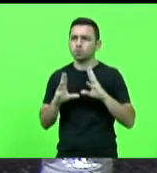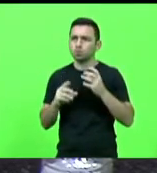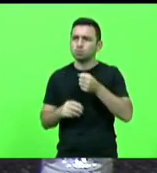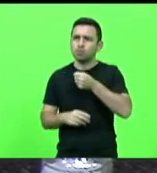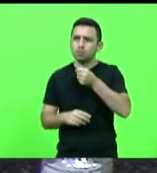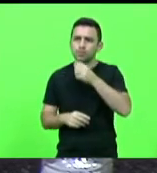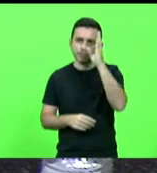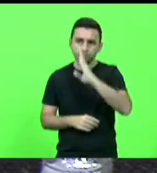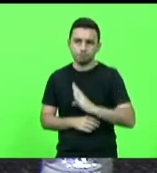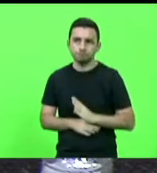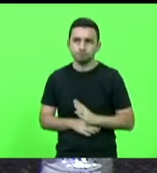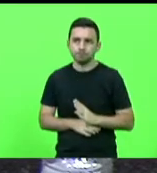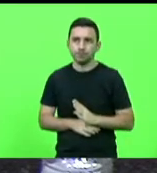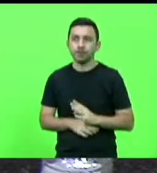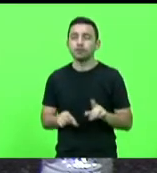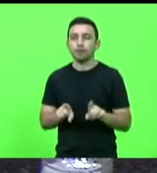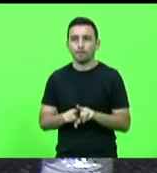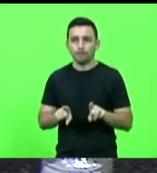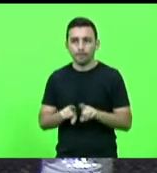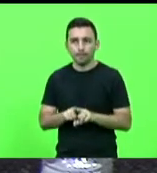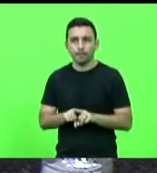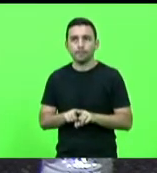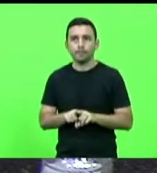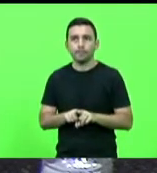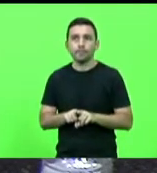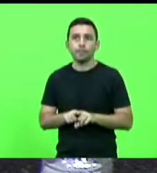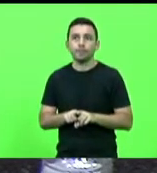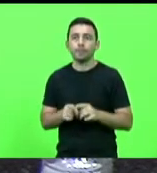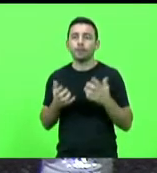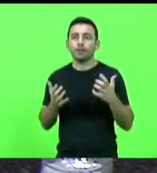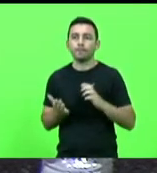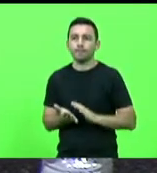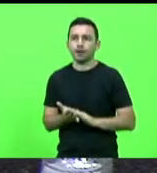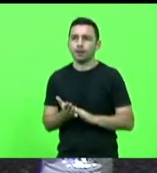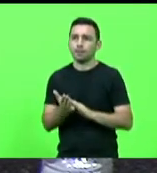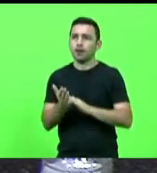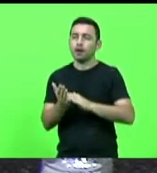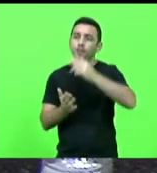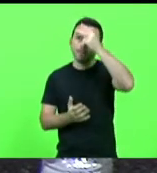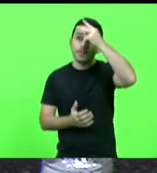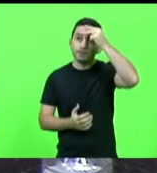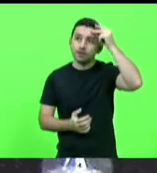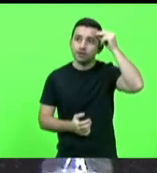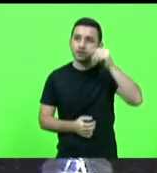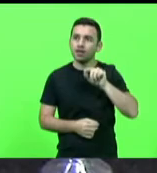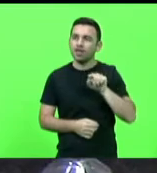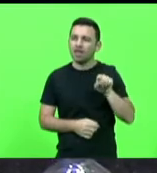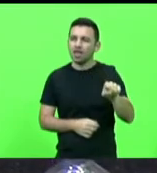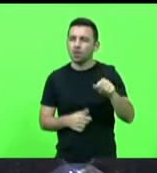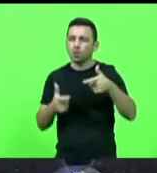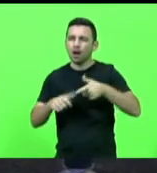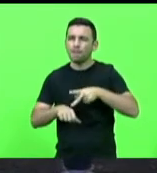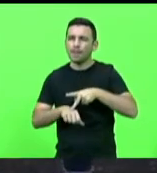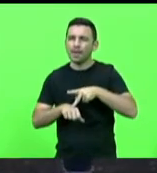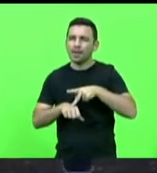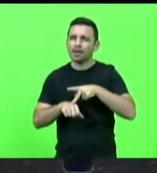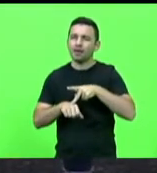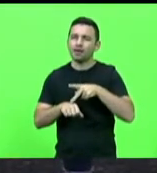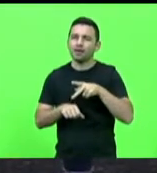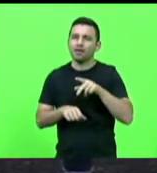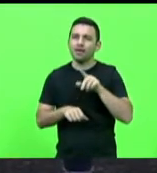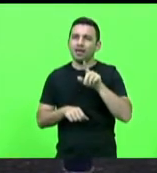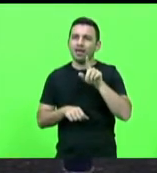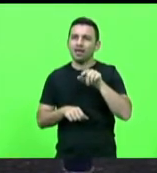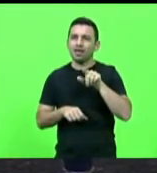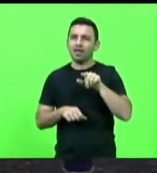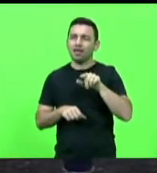Brasil. Também, senhor presidente, eu gostaria de parabenizar o prefeito de Penha, Aquiles, pela